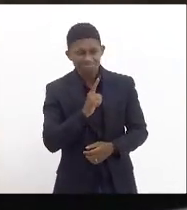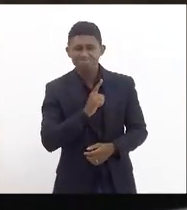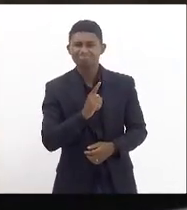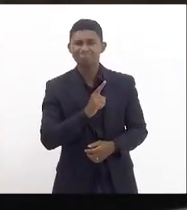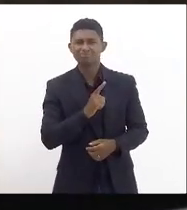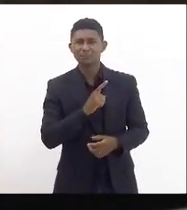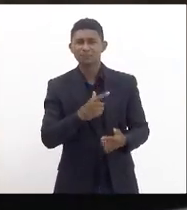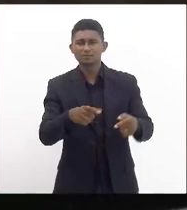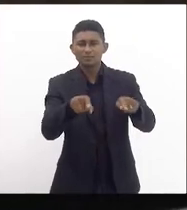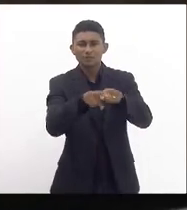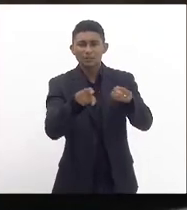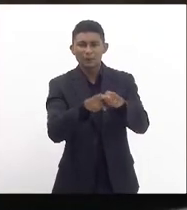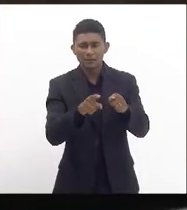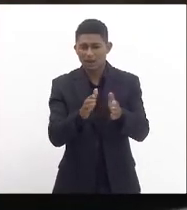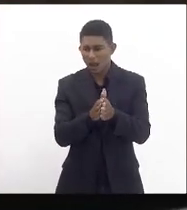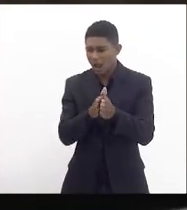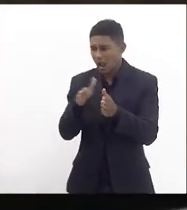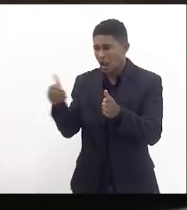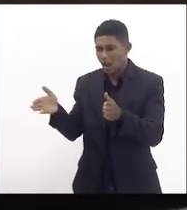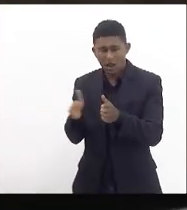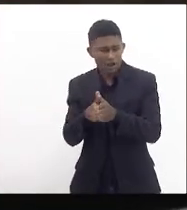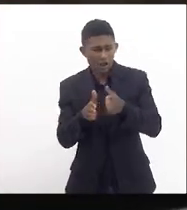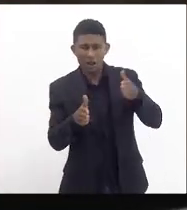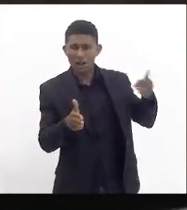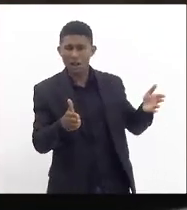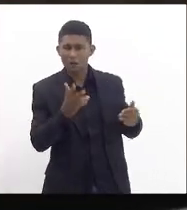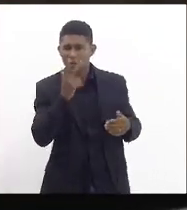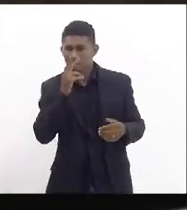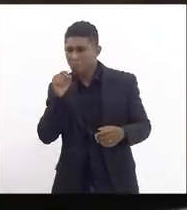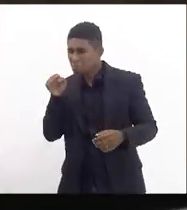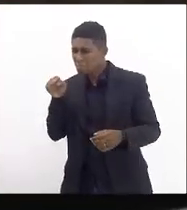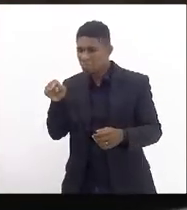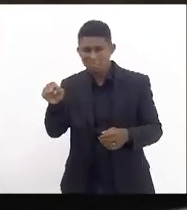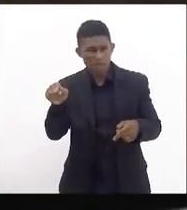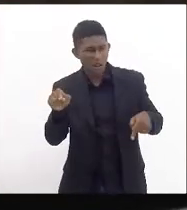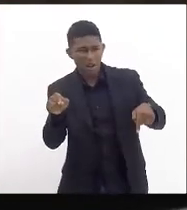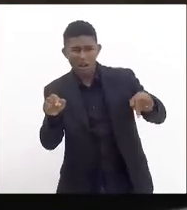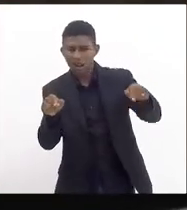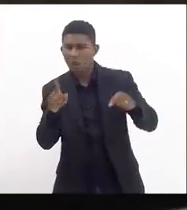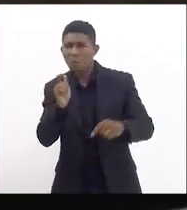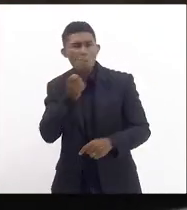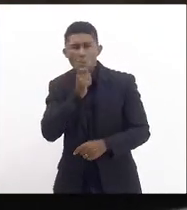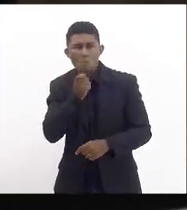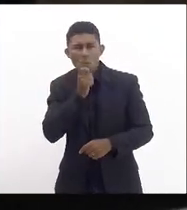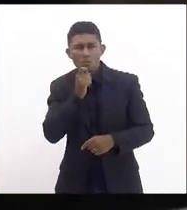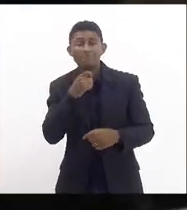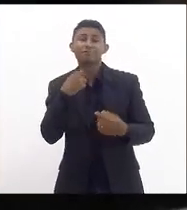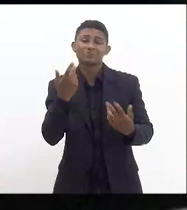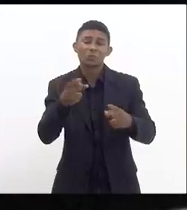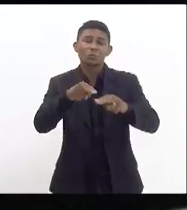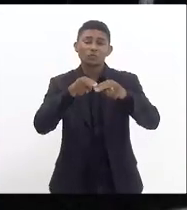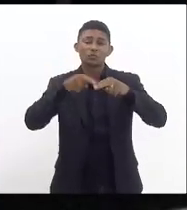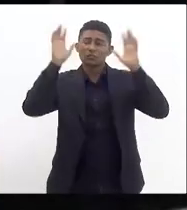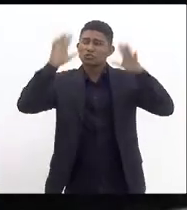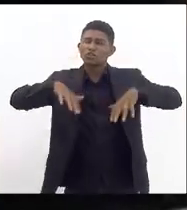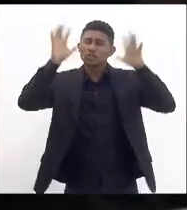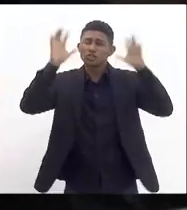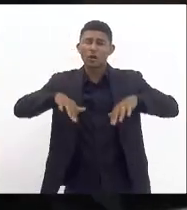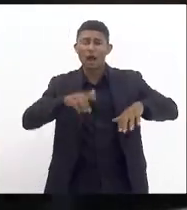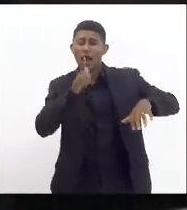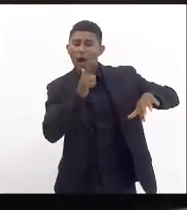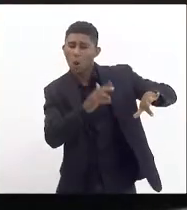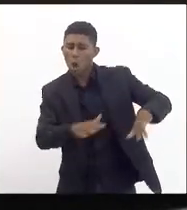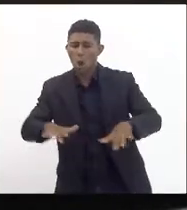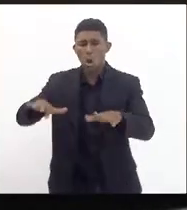das canaletas laterais, que não existem mais, porque quando chove, alaga toda a parte dos trilhos e aí as composições param de